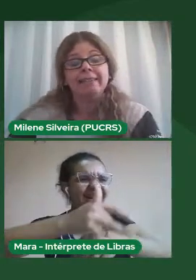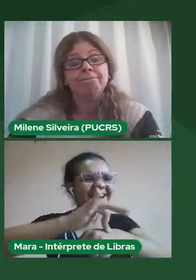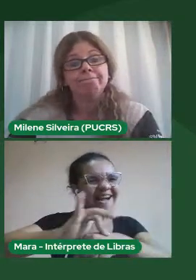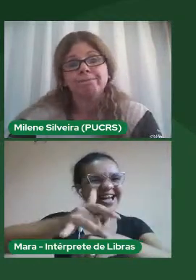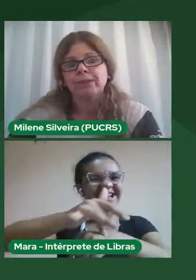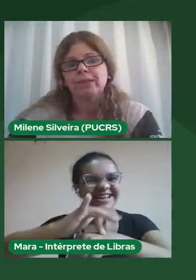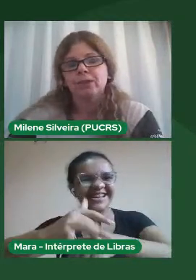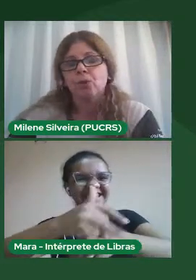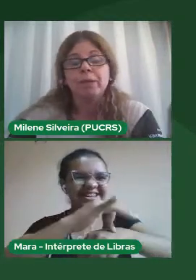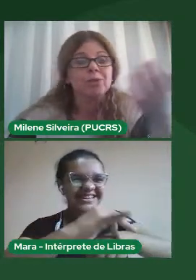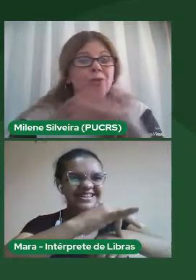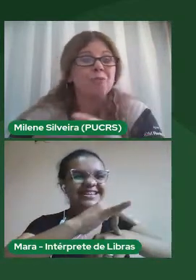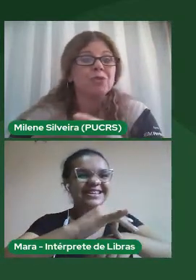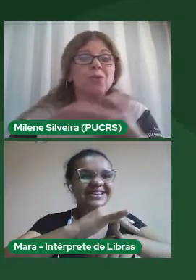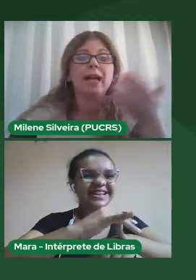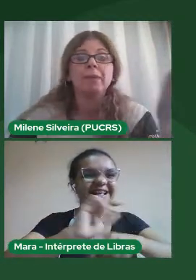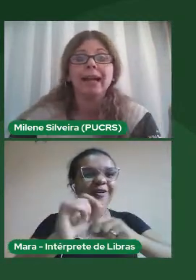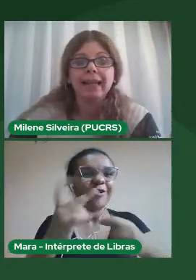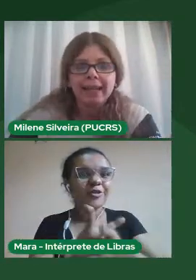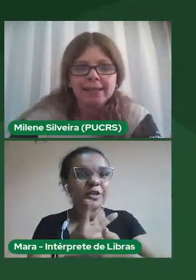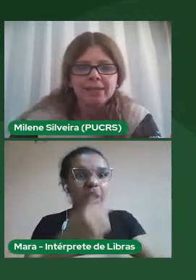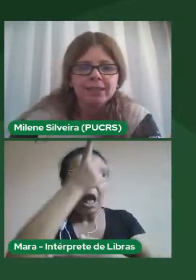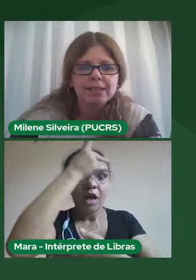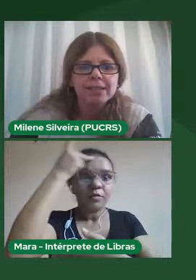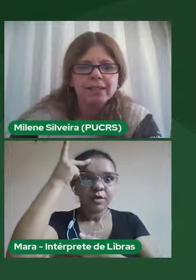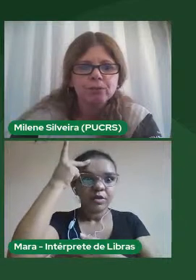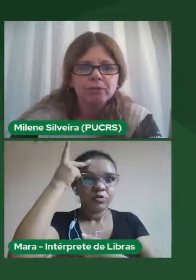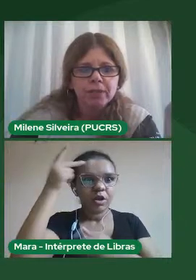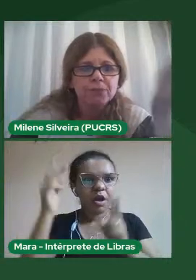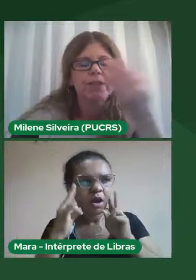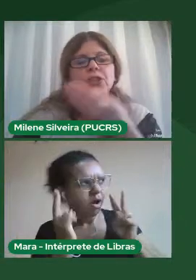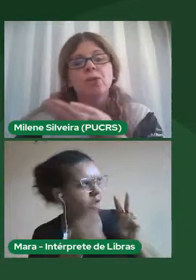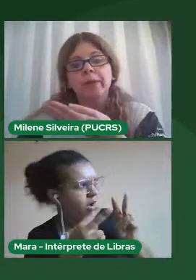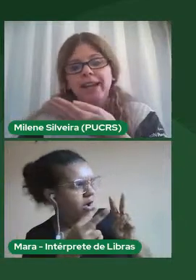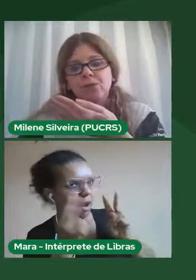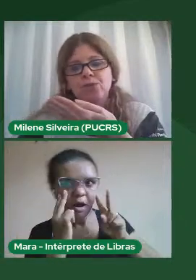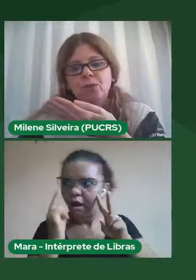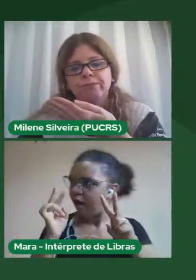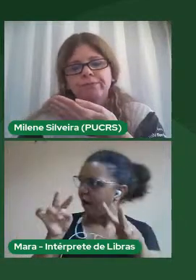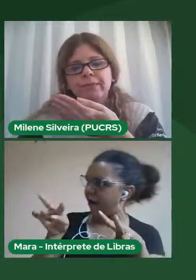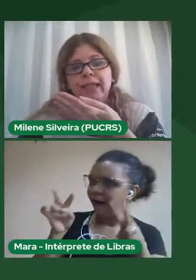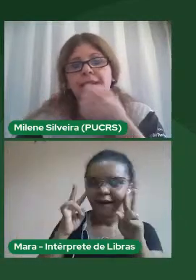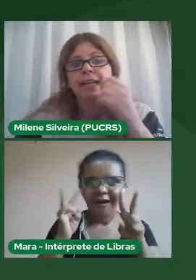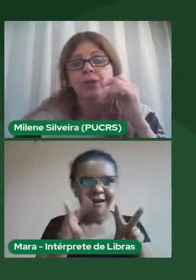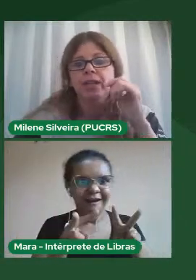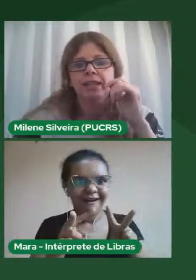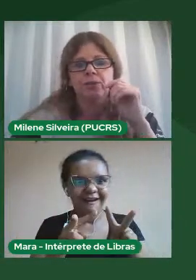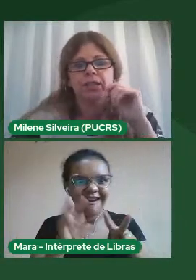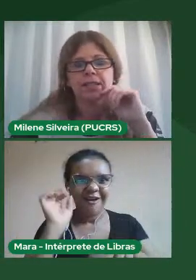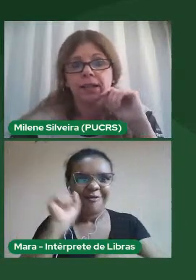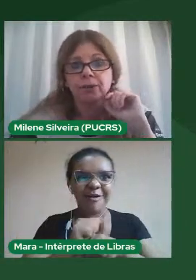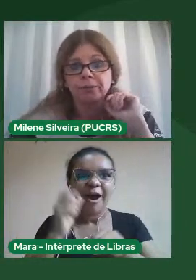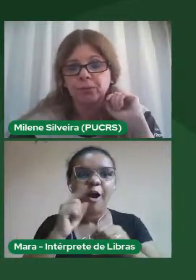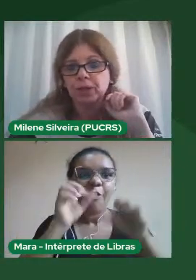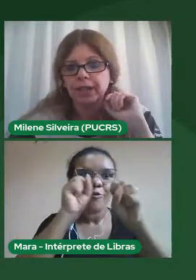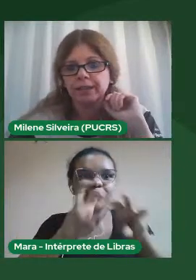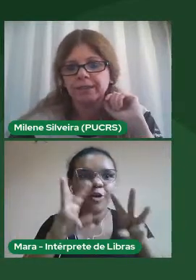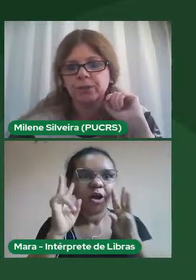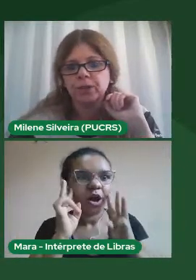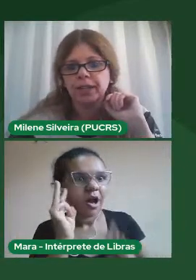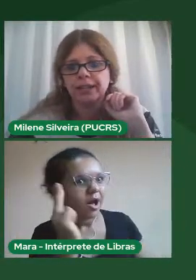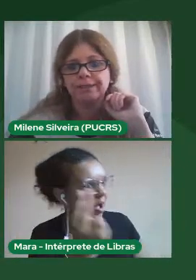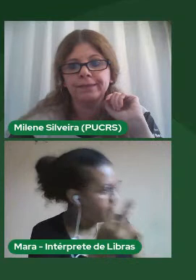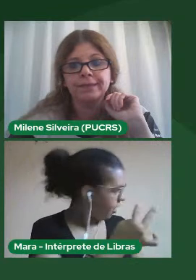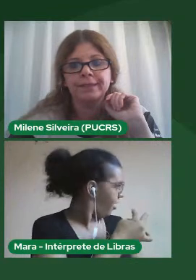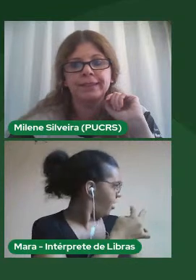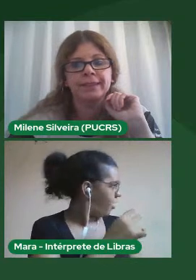E aí, o pessoal começou a olhar para a galera que estava dançando, em vez de acompanhar o show. E o que que aconteceu? O quê?